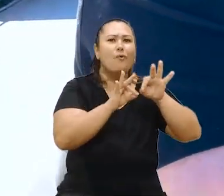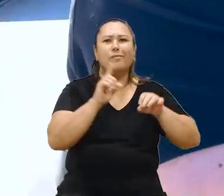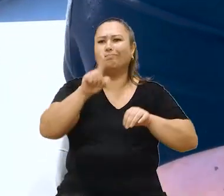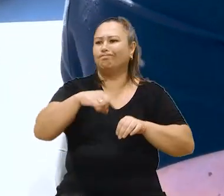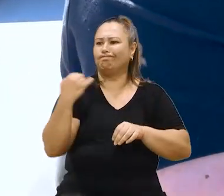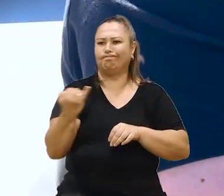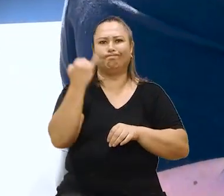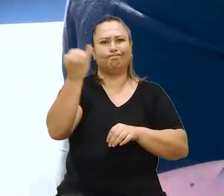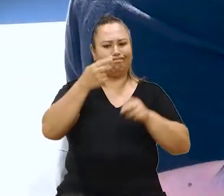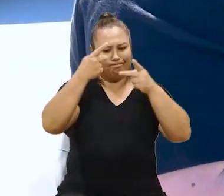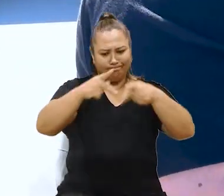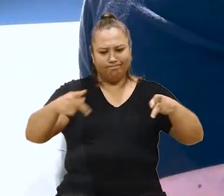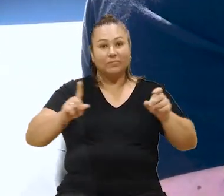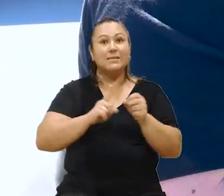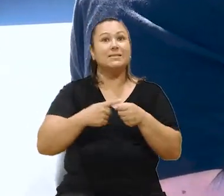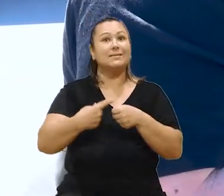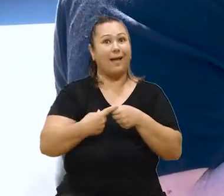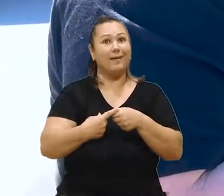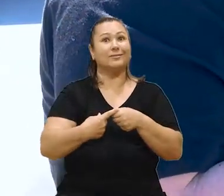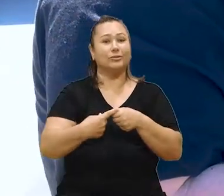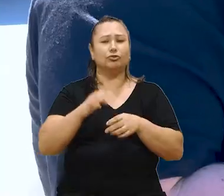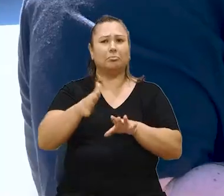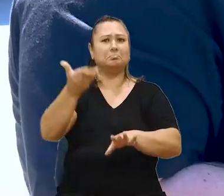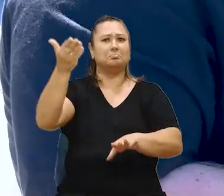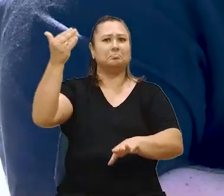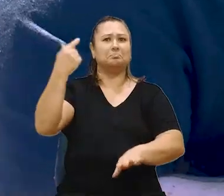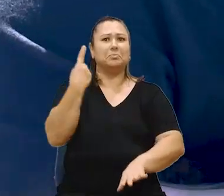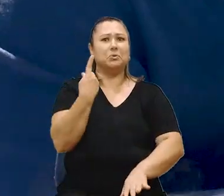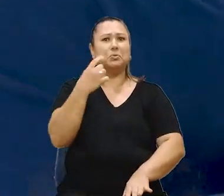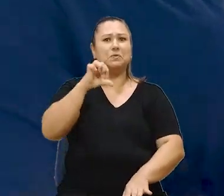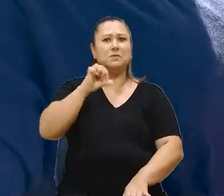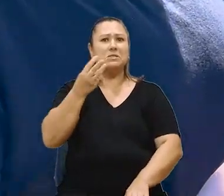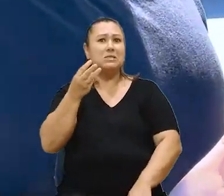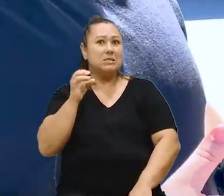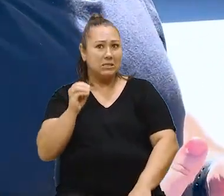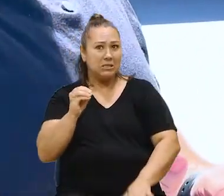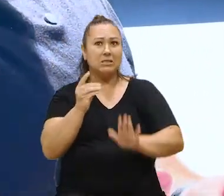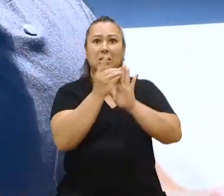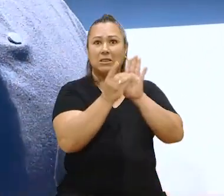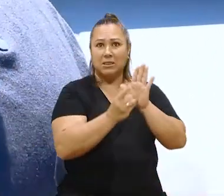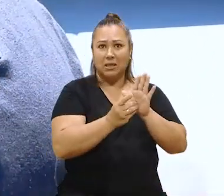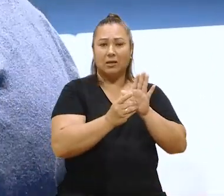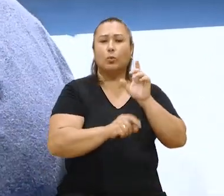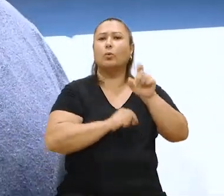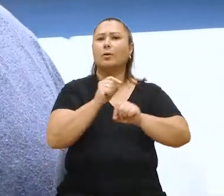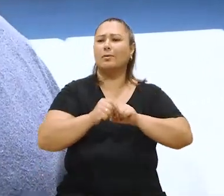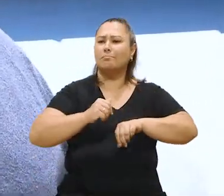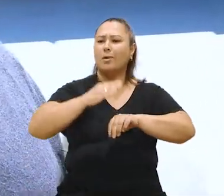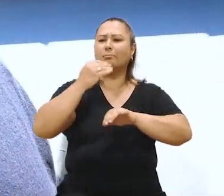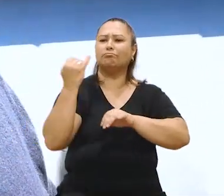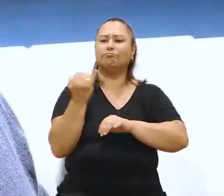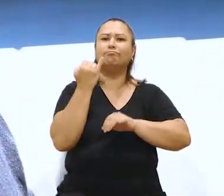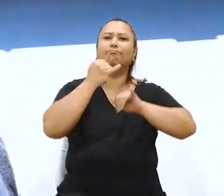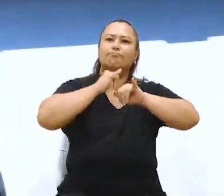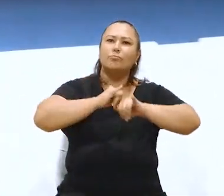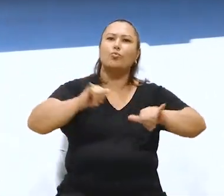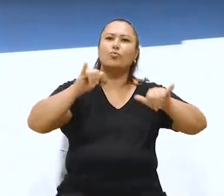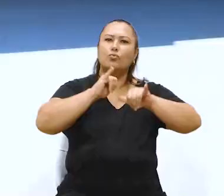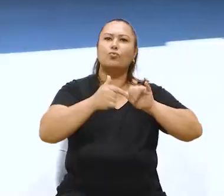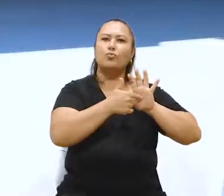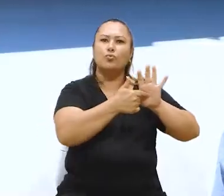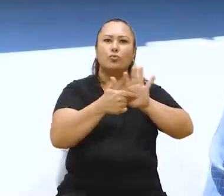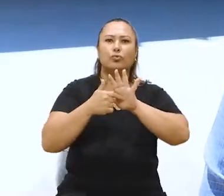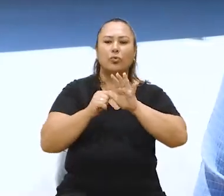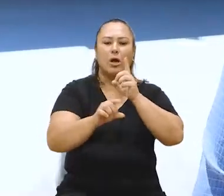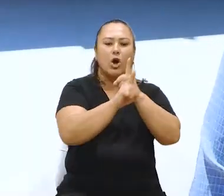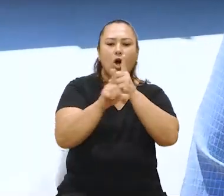da Uva é a grande festa da nossa cidade, que é criada lá na década de 30, coroando